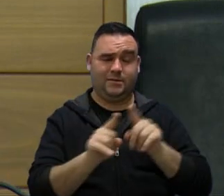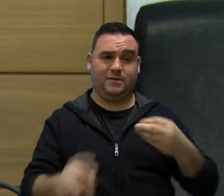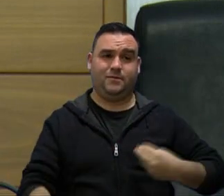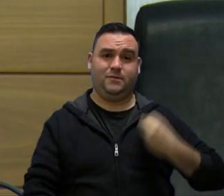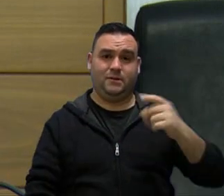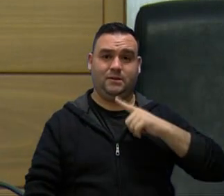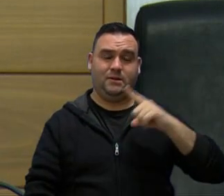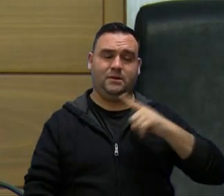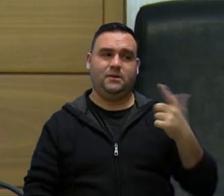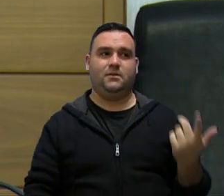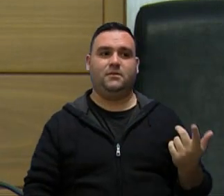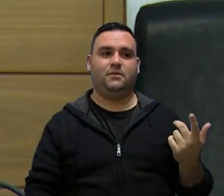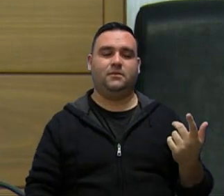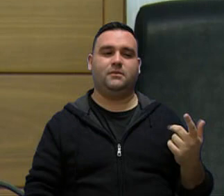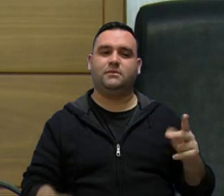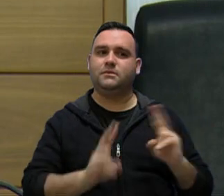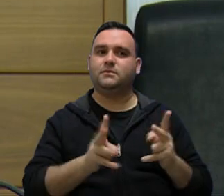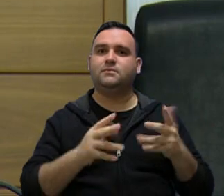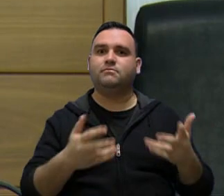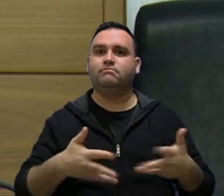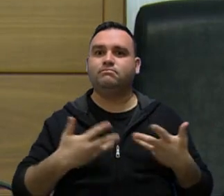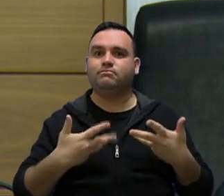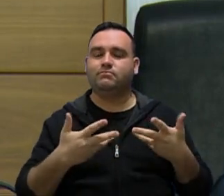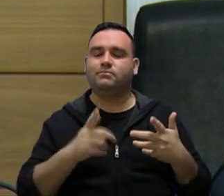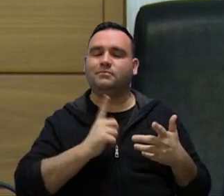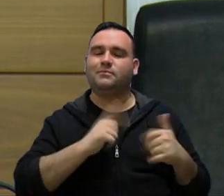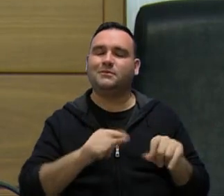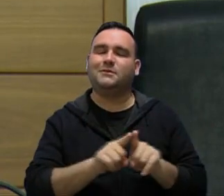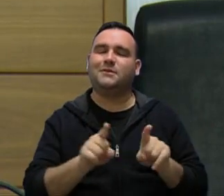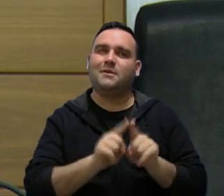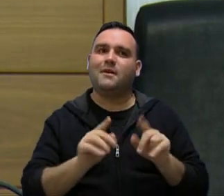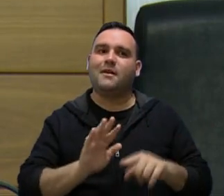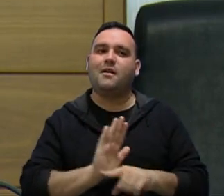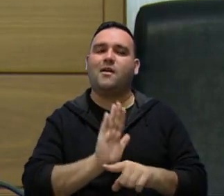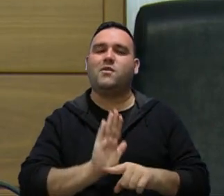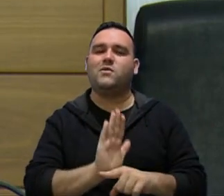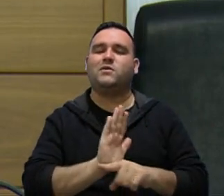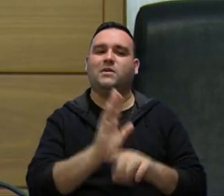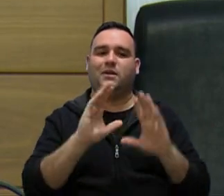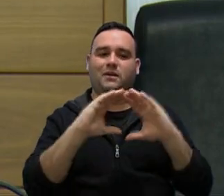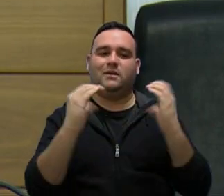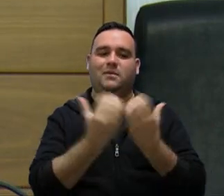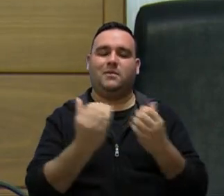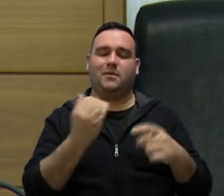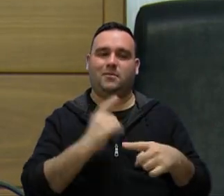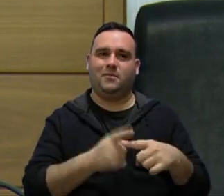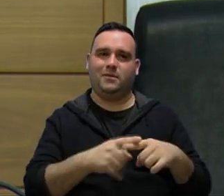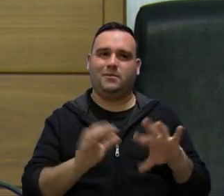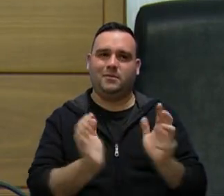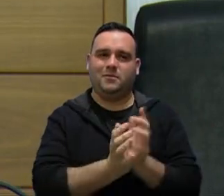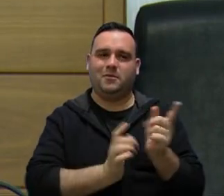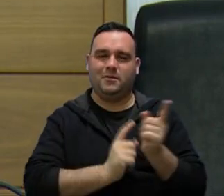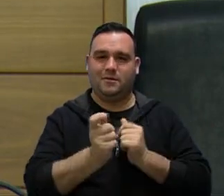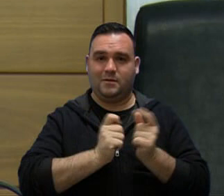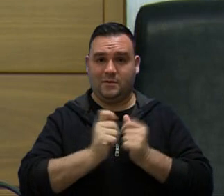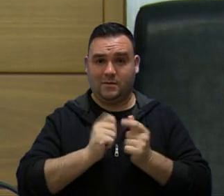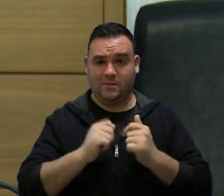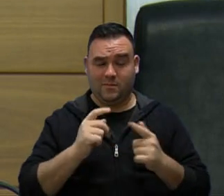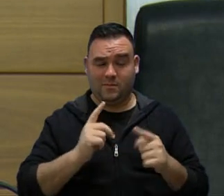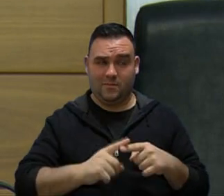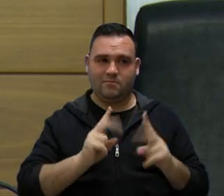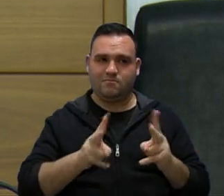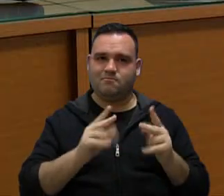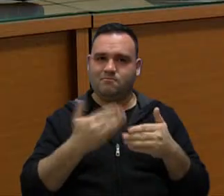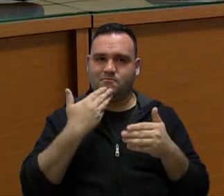presença e por estar sempre disposto aqui auxiliar não só à câmara municipal mas é só começando a economia sempre que